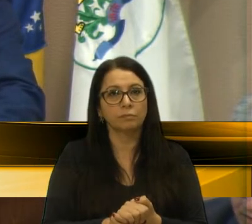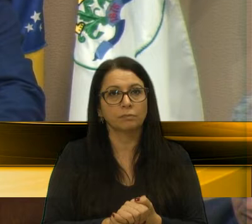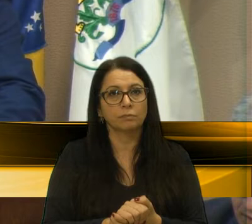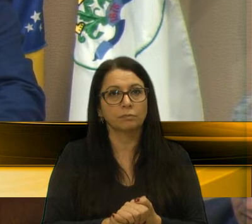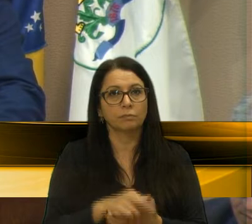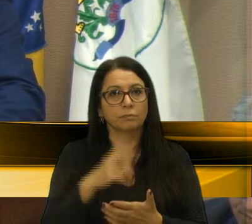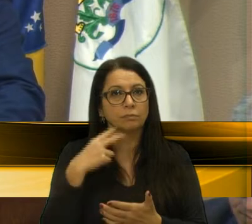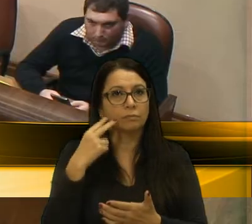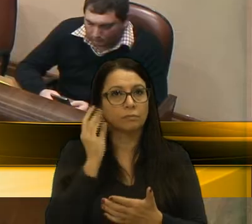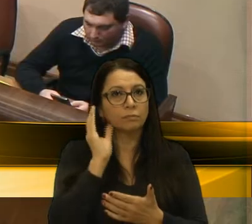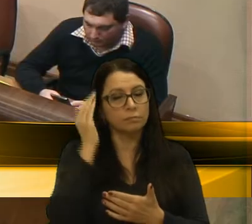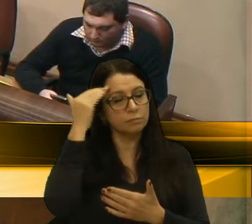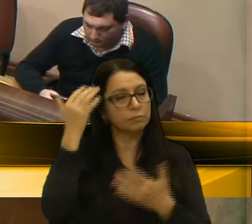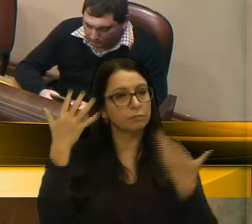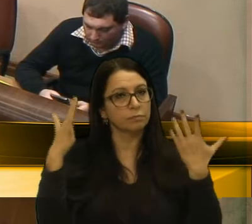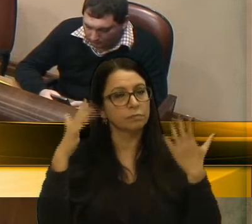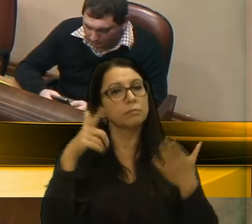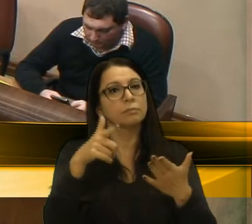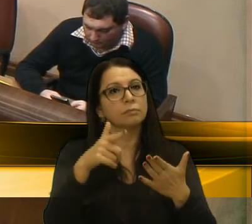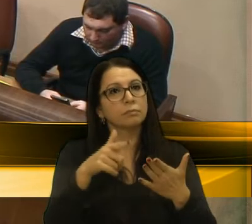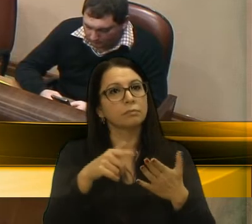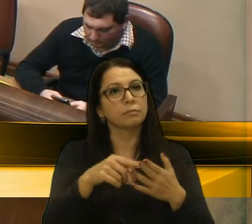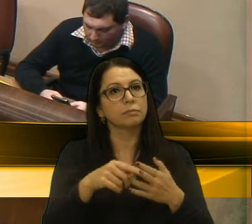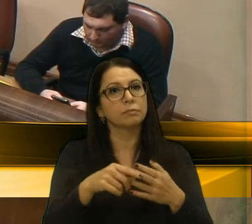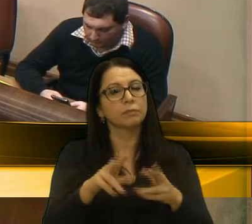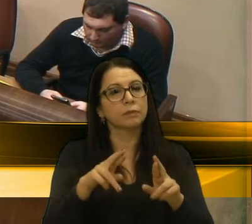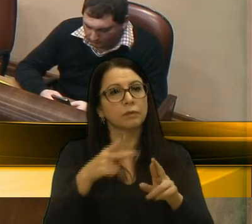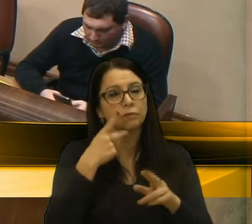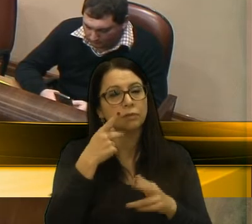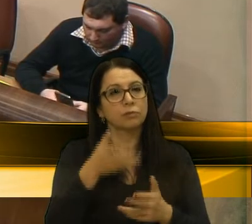Vereador Felipe, parabéns pelo seu grande expediente.